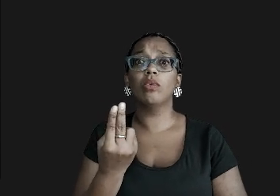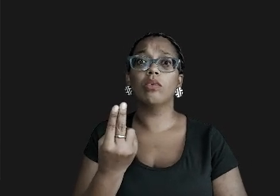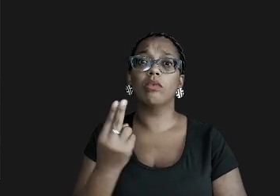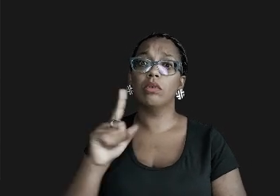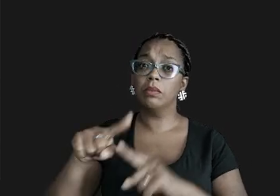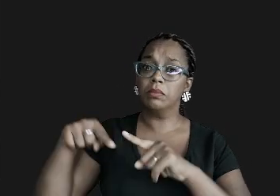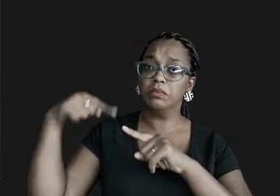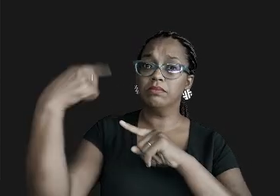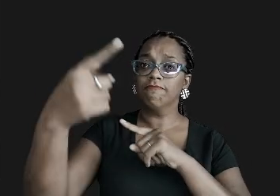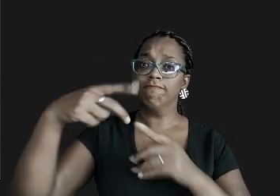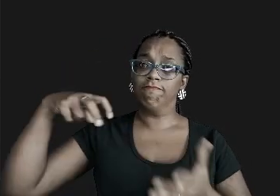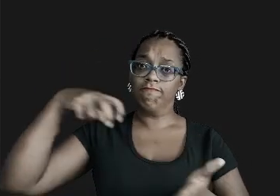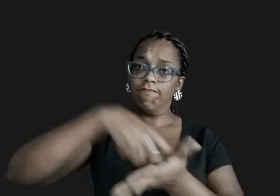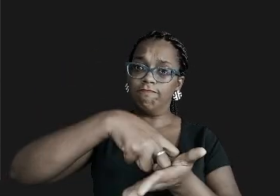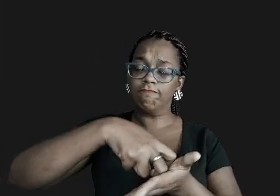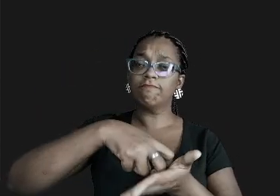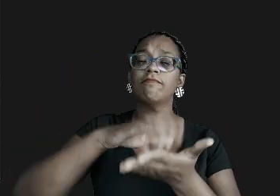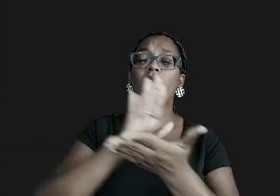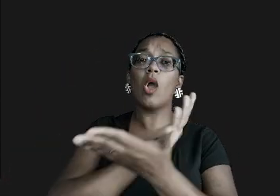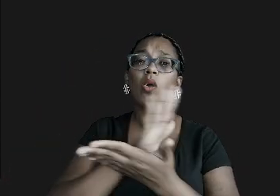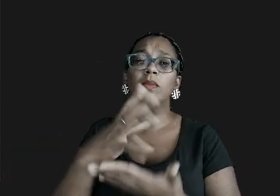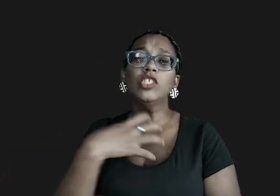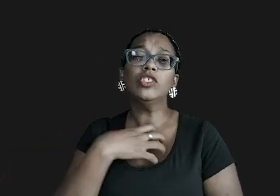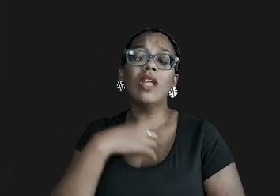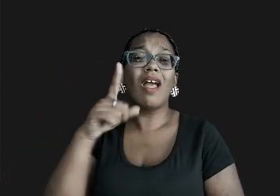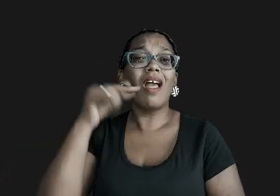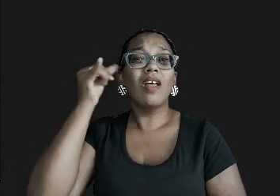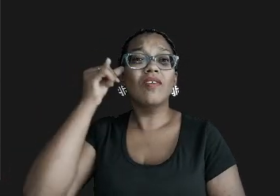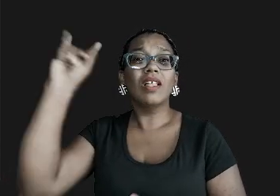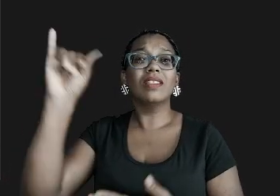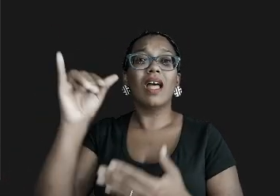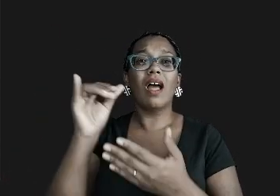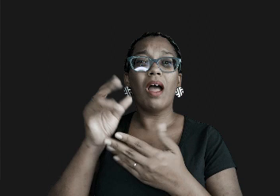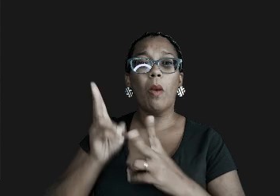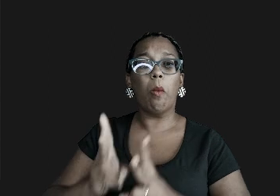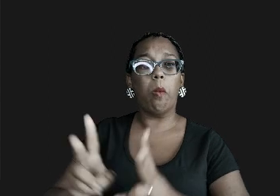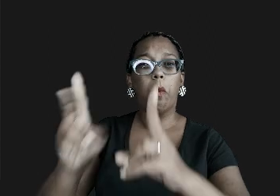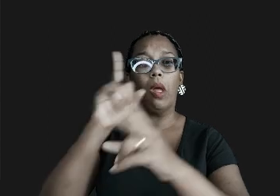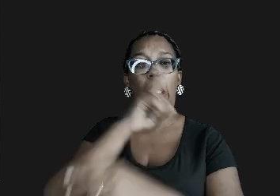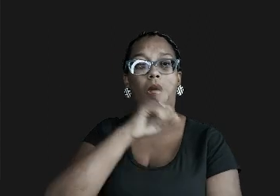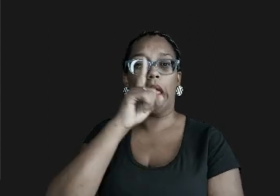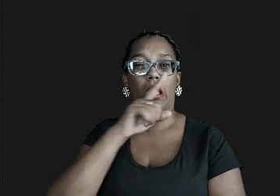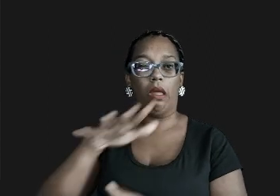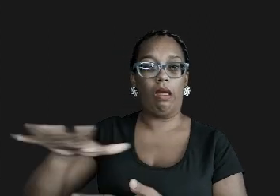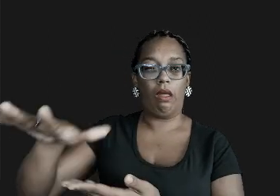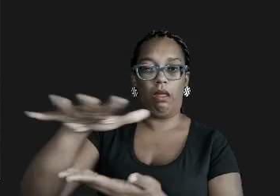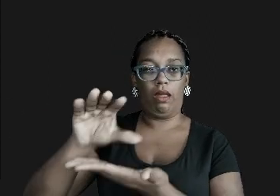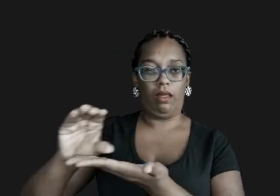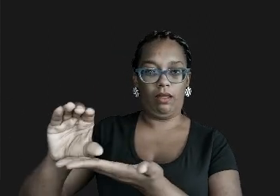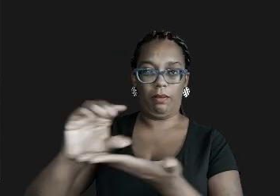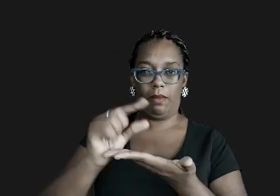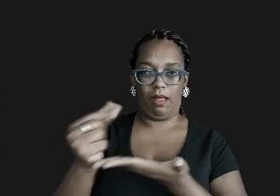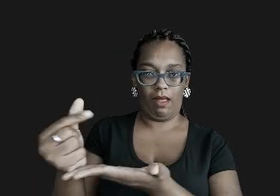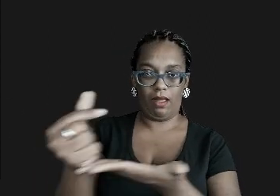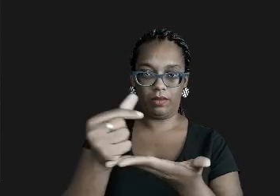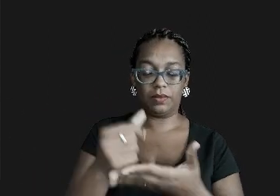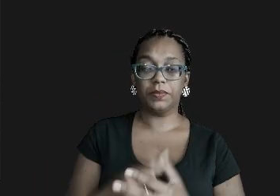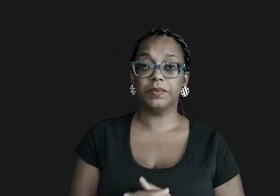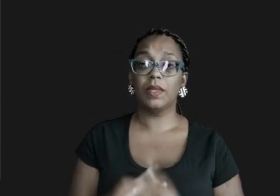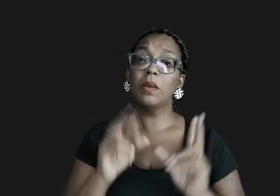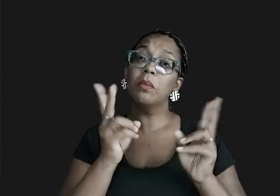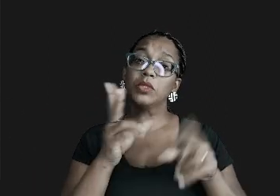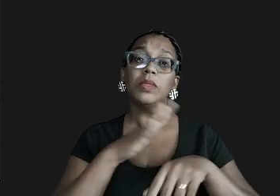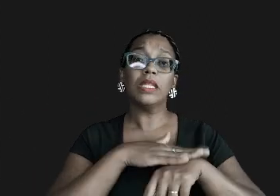posterior adotar medidas no sentido de evitar que se perpetua em falhas de mercado ao mesmo tempo